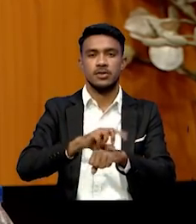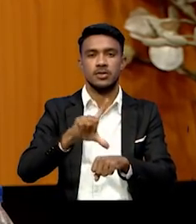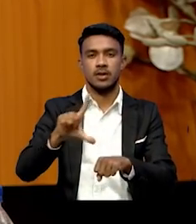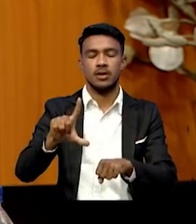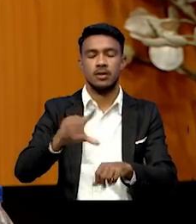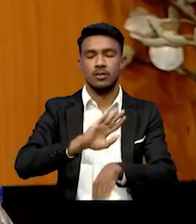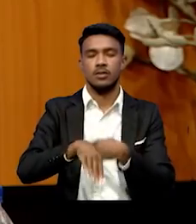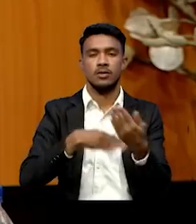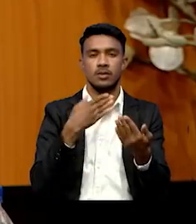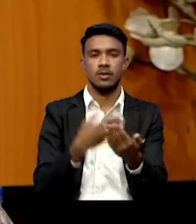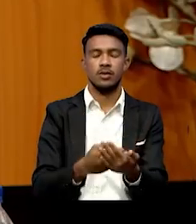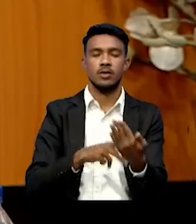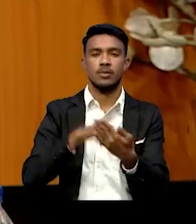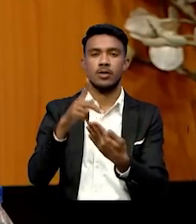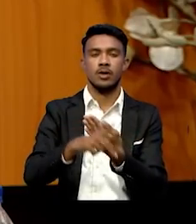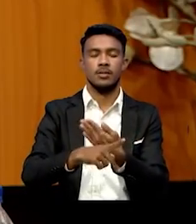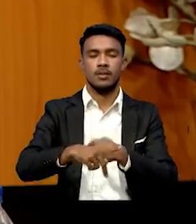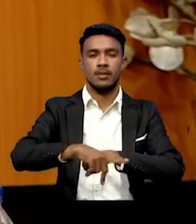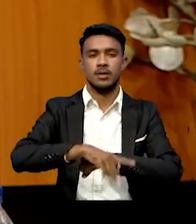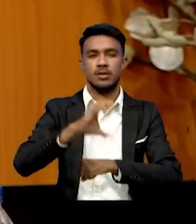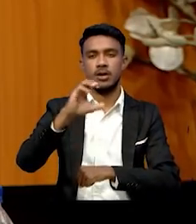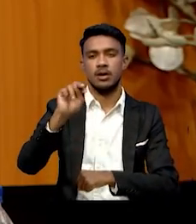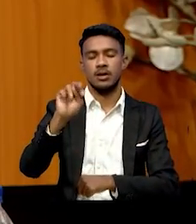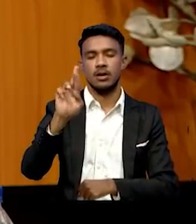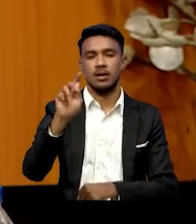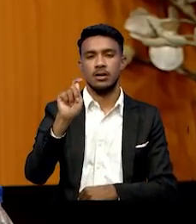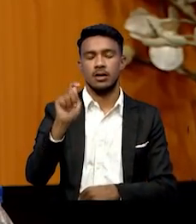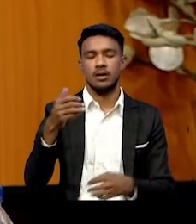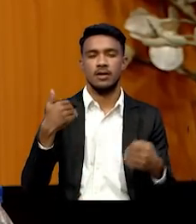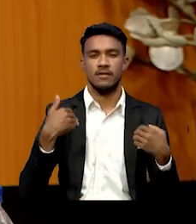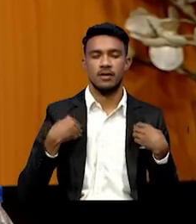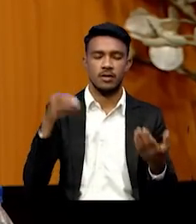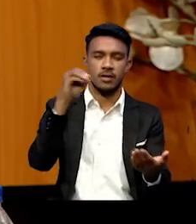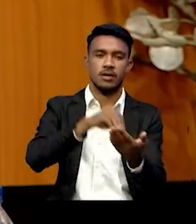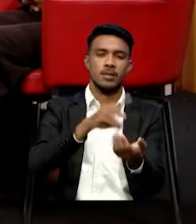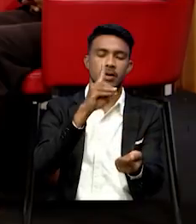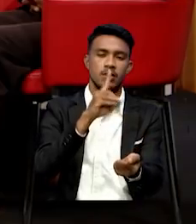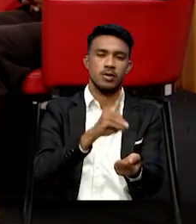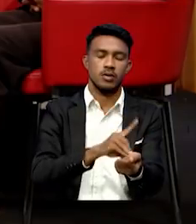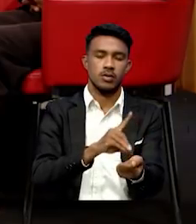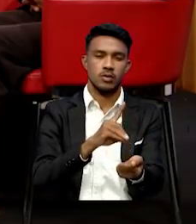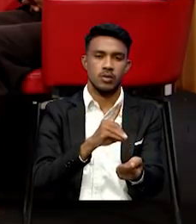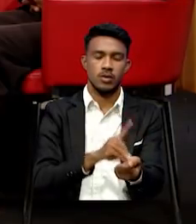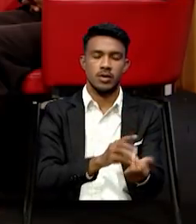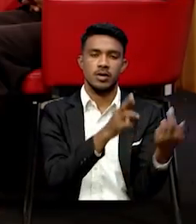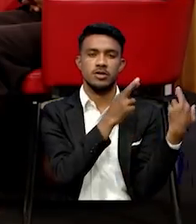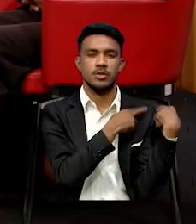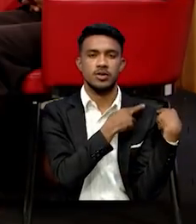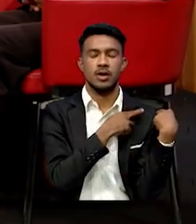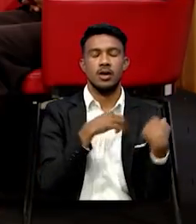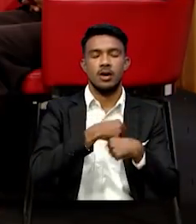outros programas CNRT nia nebe tau hela ia Dr. Ramos Horta Nini Lima. Agora a rol comparação